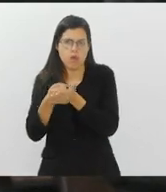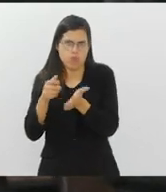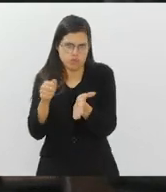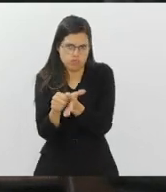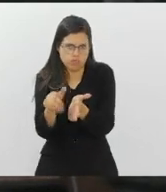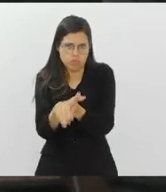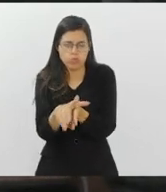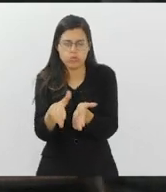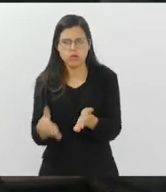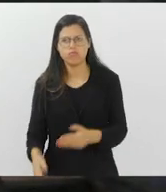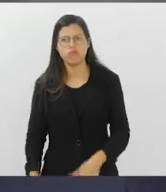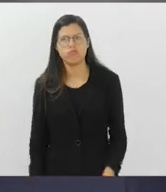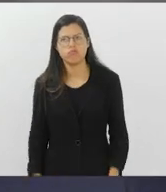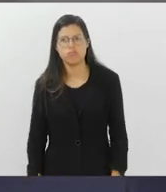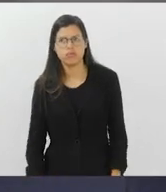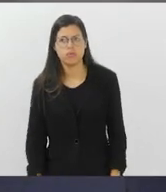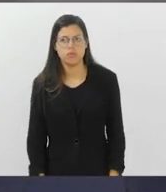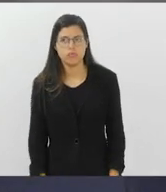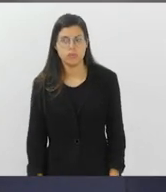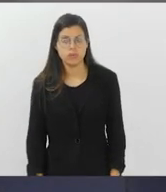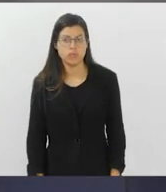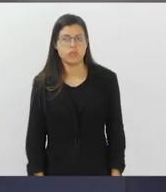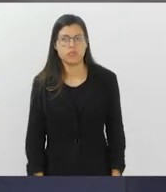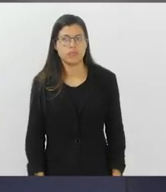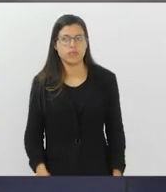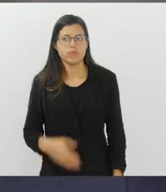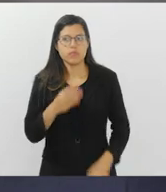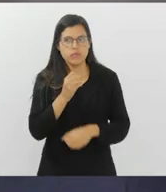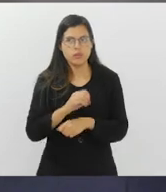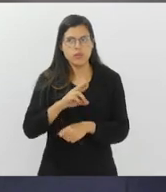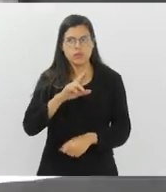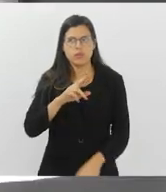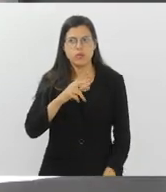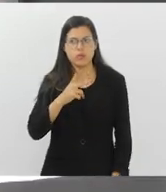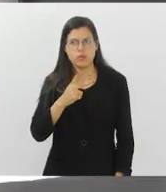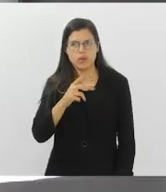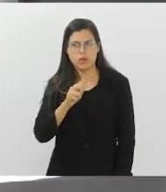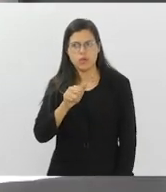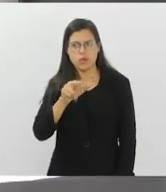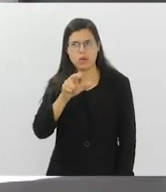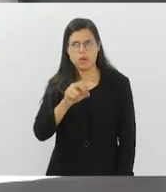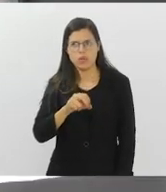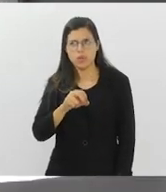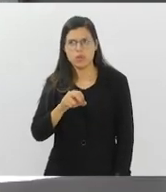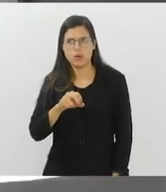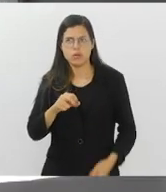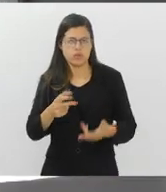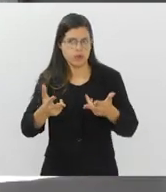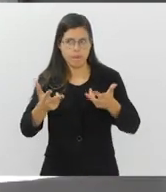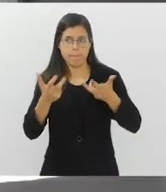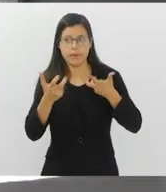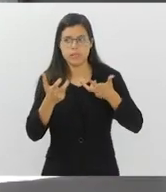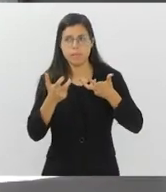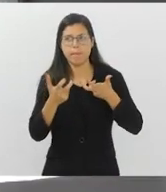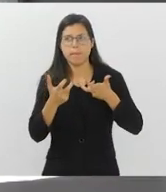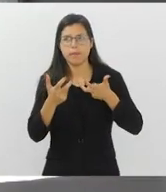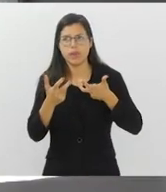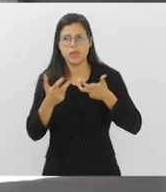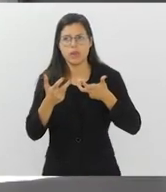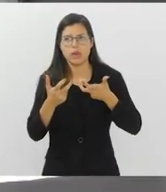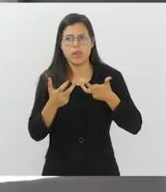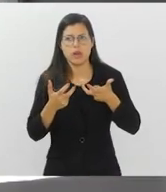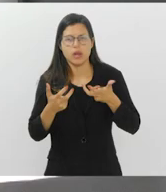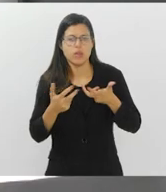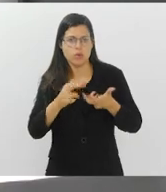operadoras. Doutor Paulo, apenas o sentimento, o senhor deve estar percebendo que o sentimento em relação à recepção da